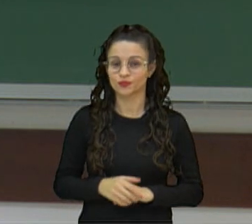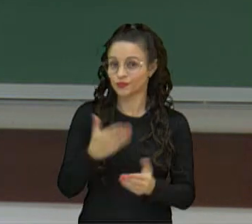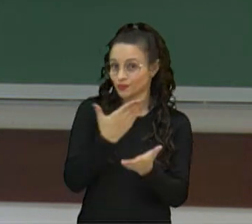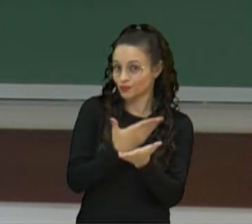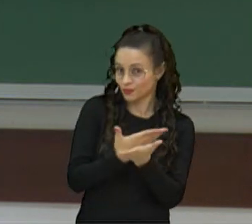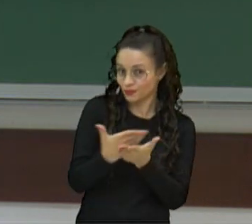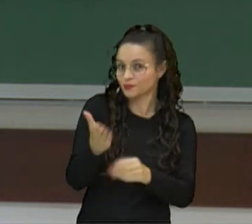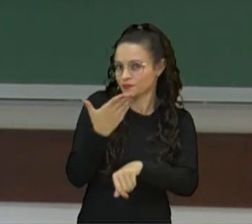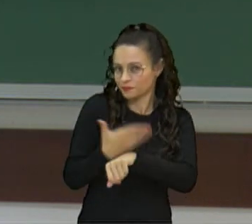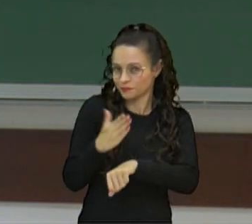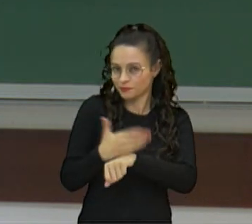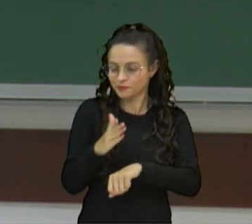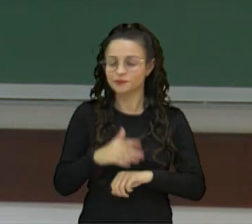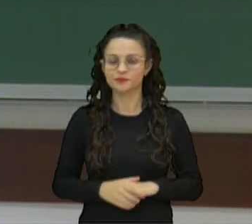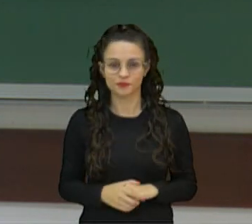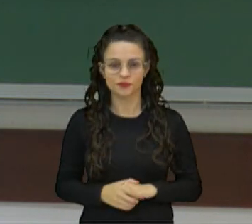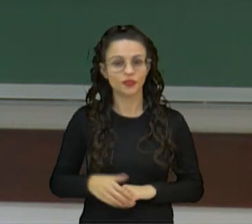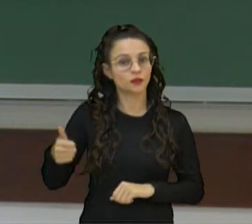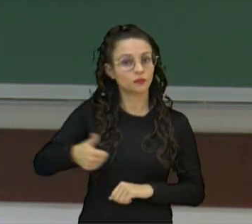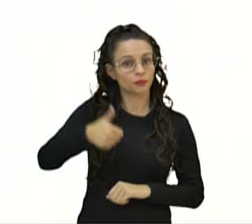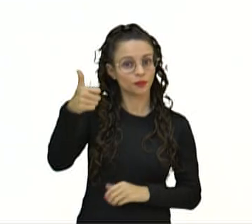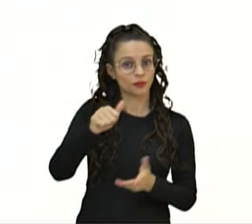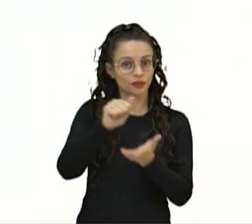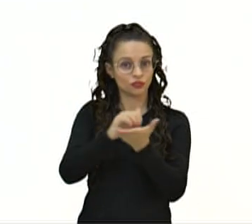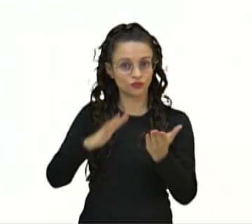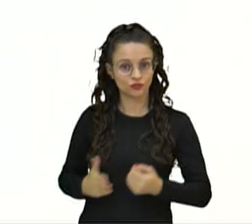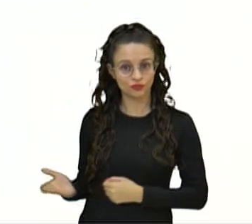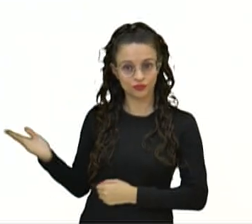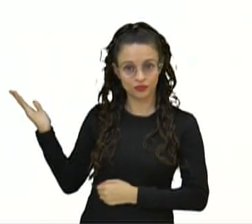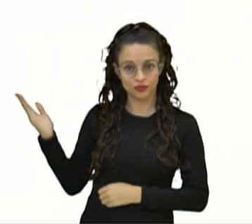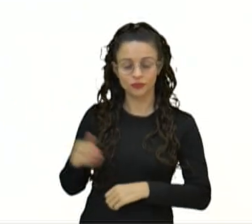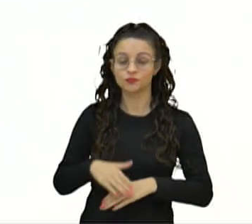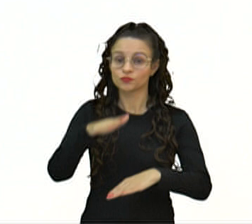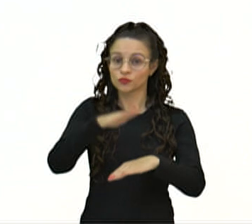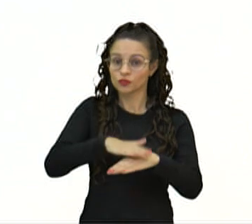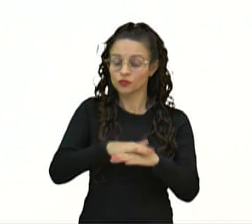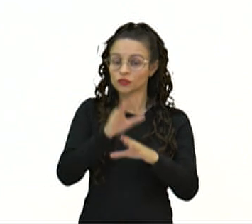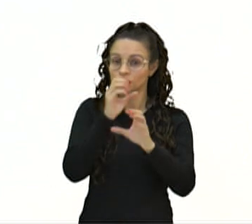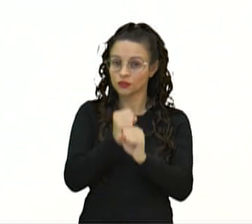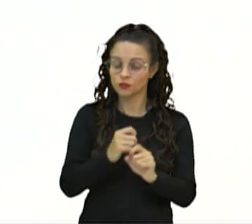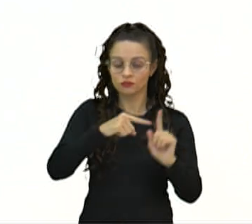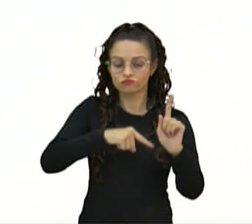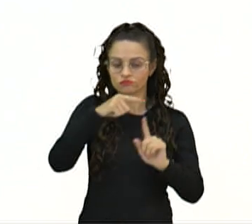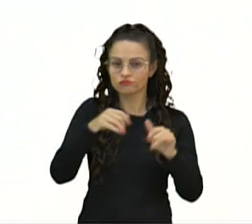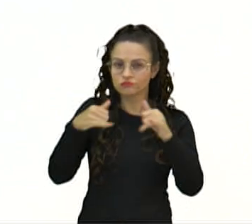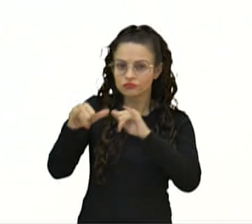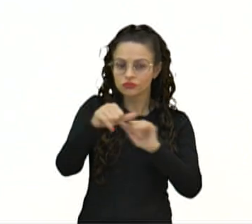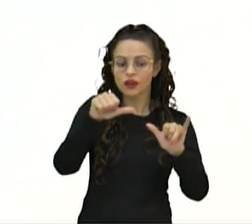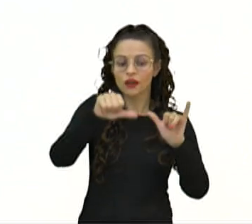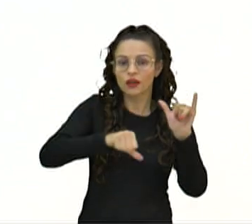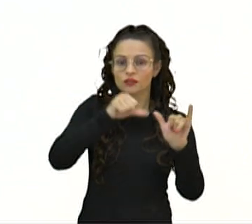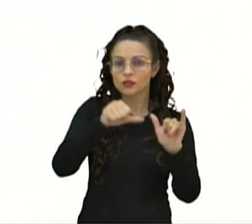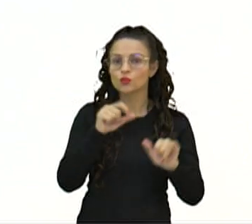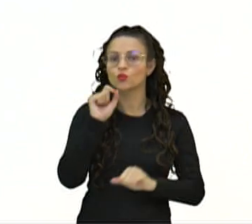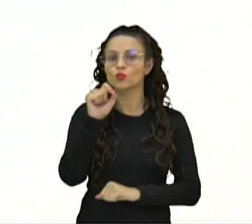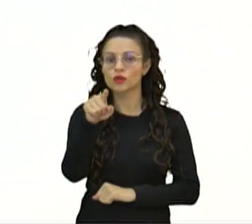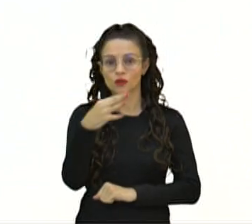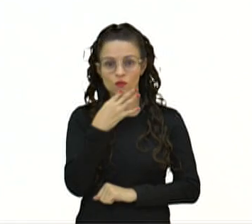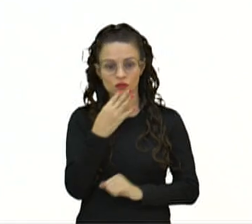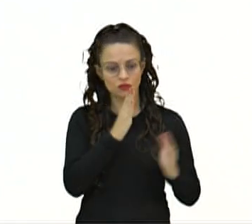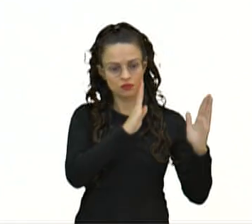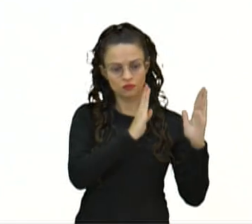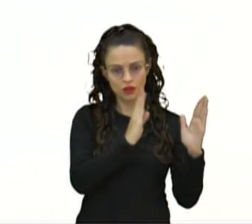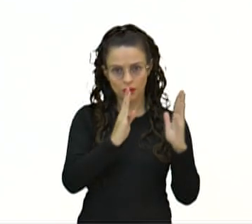praticar? Nosso primeiro exercício. Calcule a variação de entalpia para a reação conhecendo as